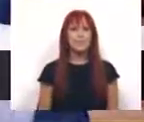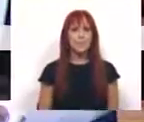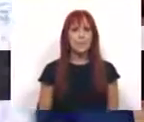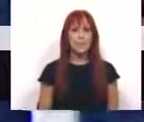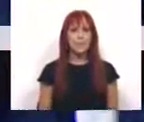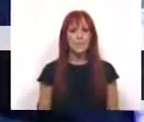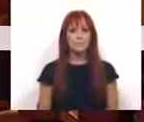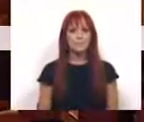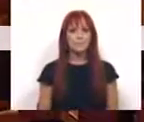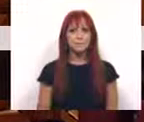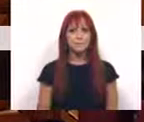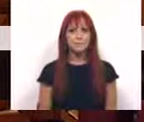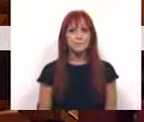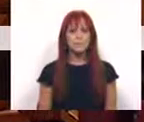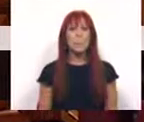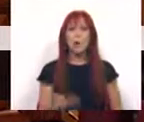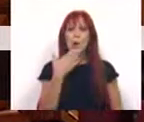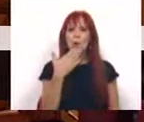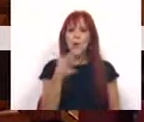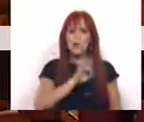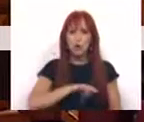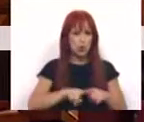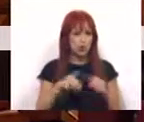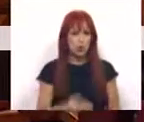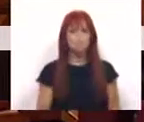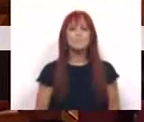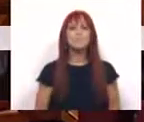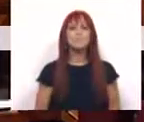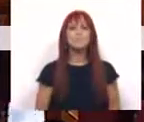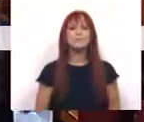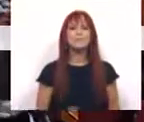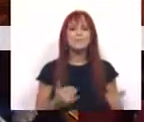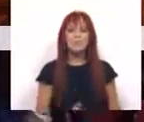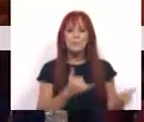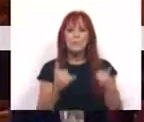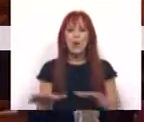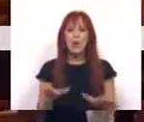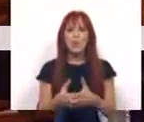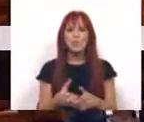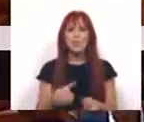Muito obrigado, Sr. Deputado. Tem a palavra.